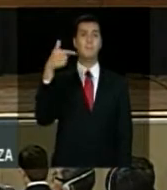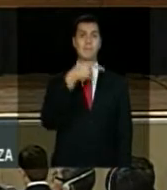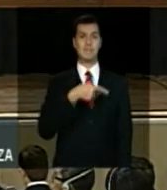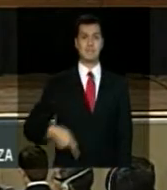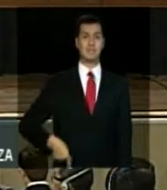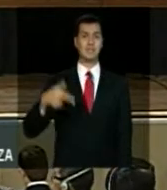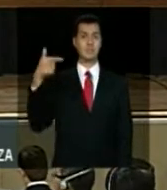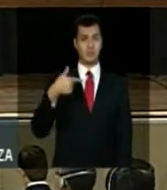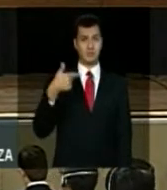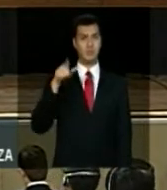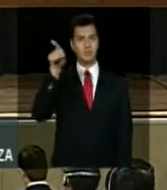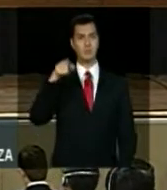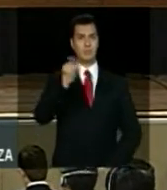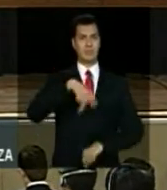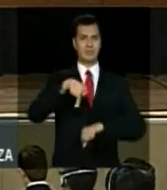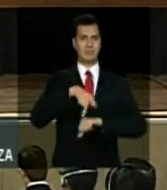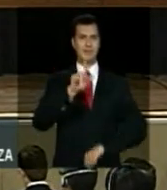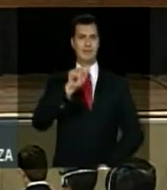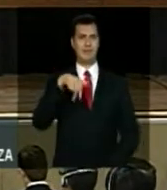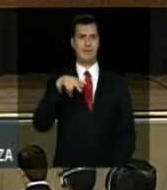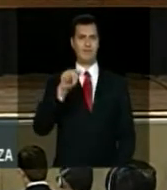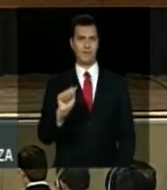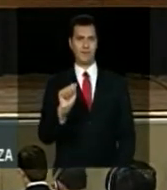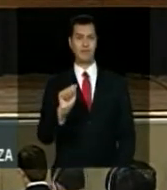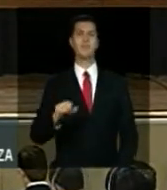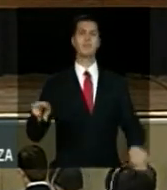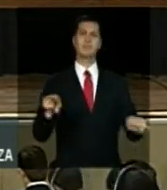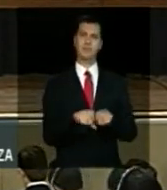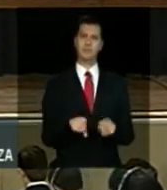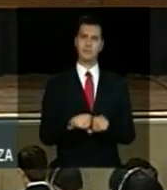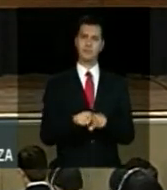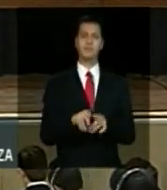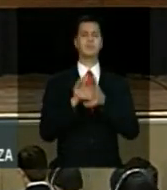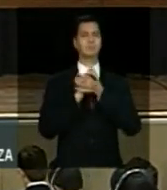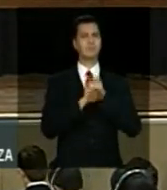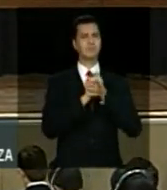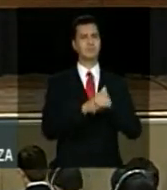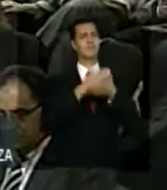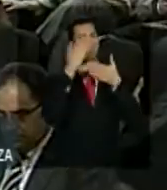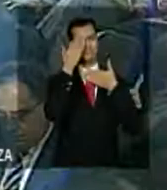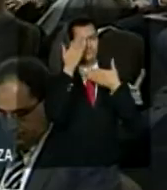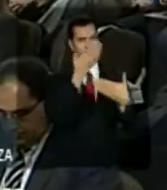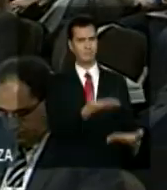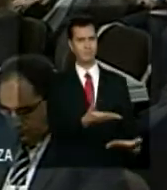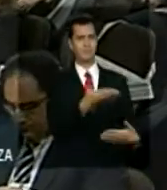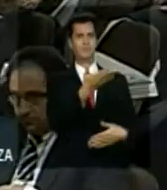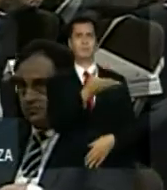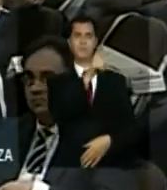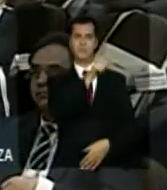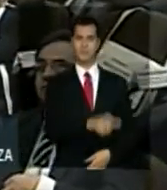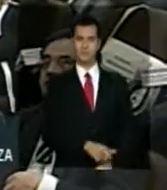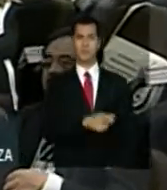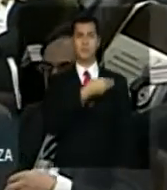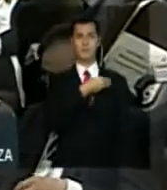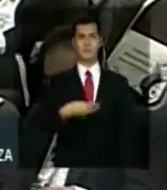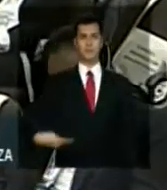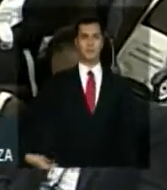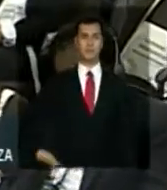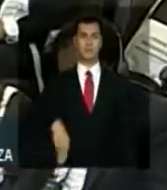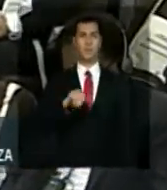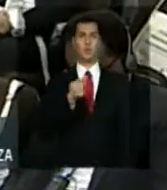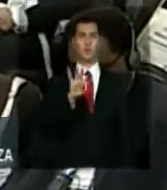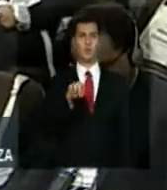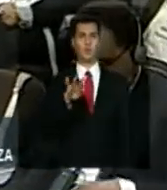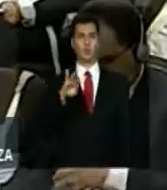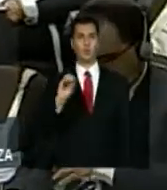República de Gana cumprimentar agradecendo a presença do nosso Ministro Antônio